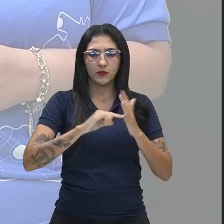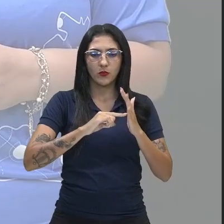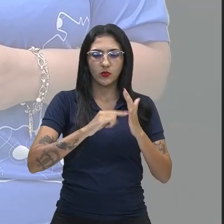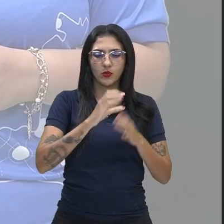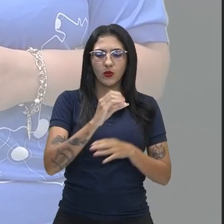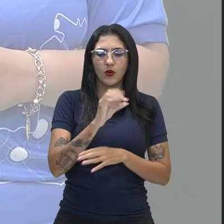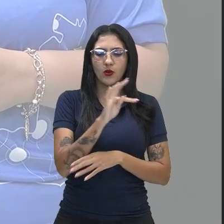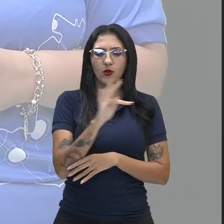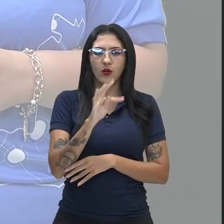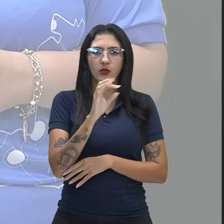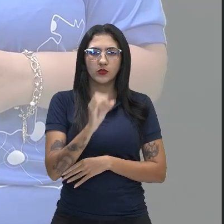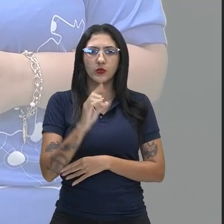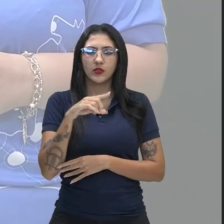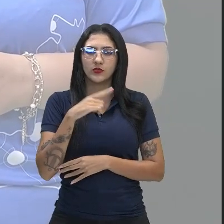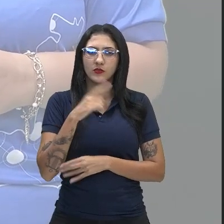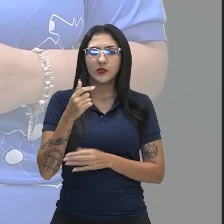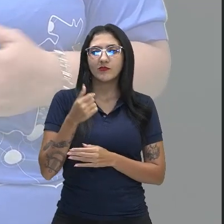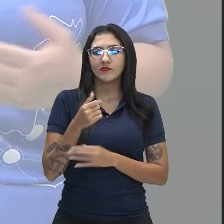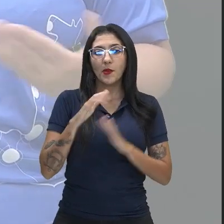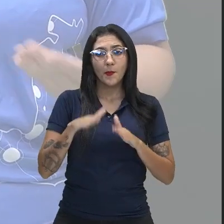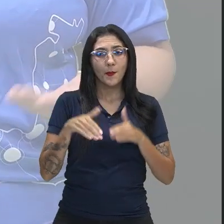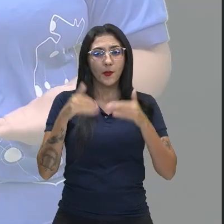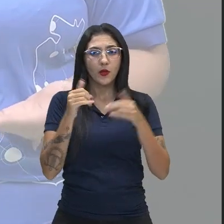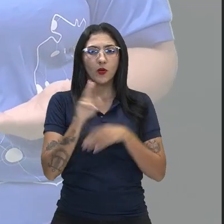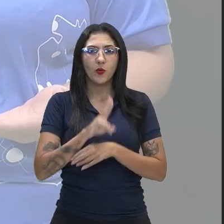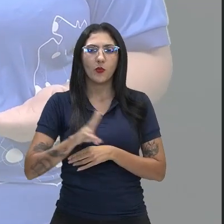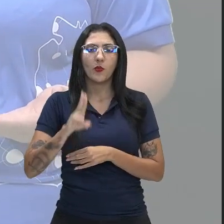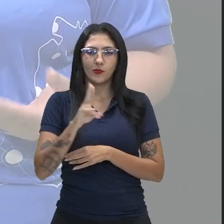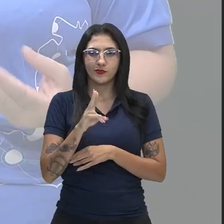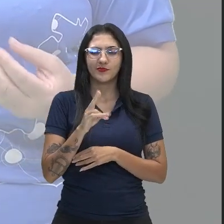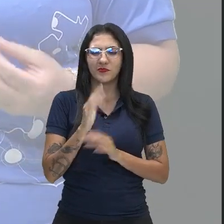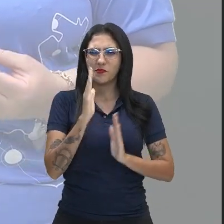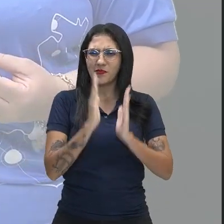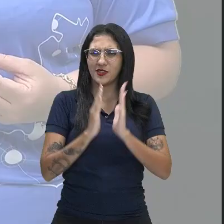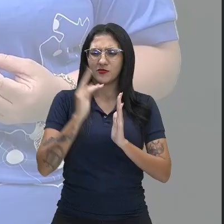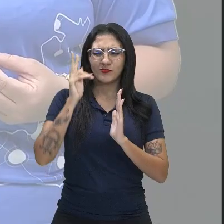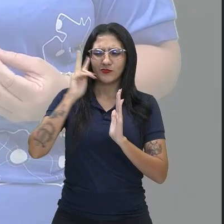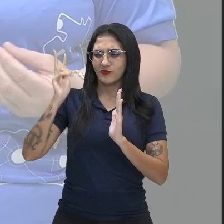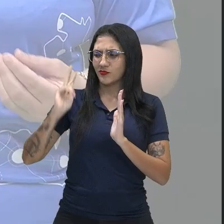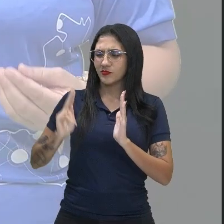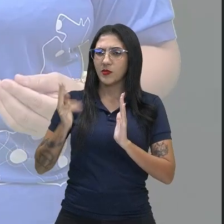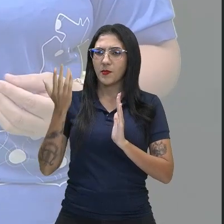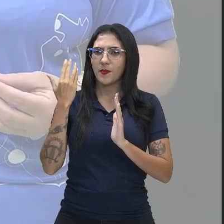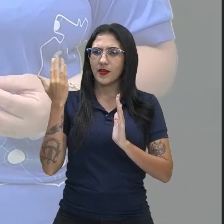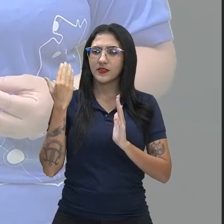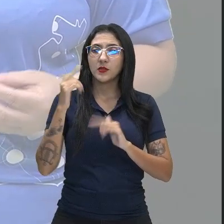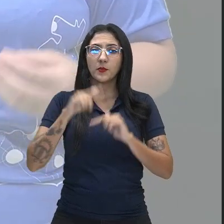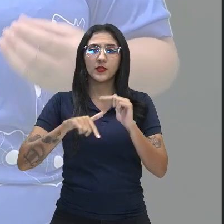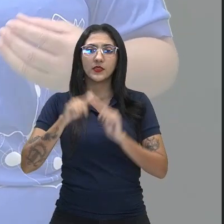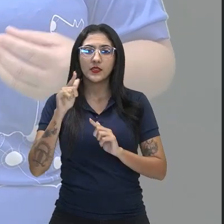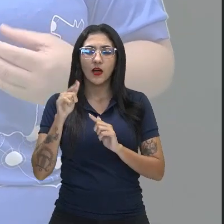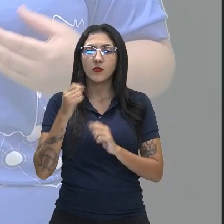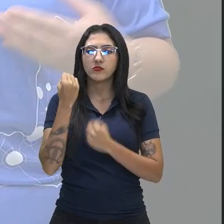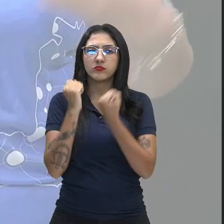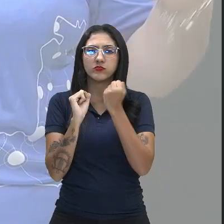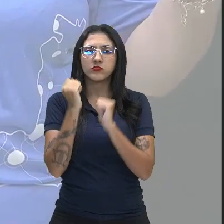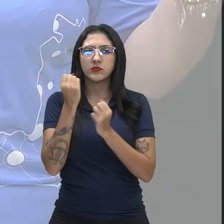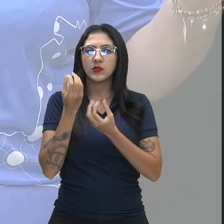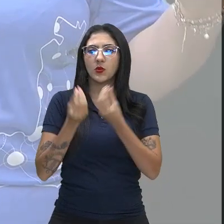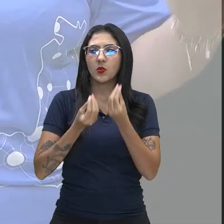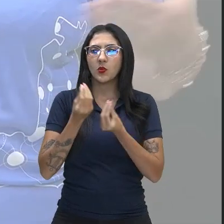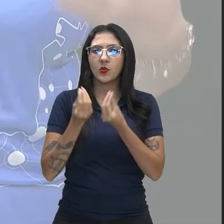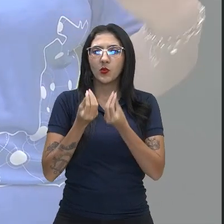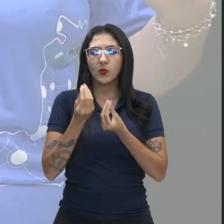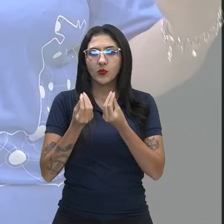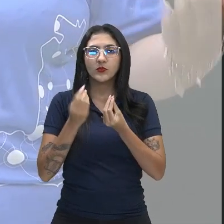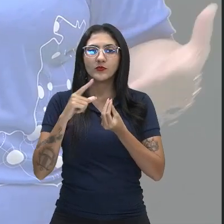alternativa prática às máquinas a vapor. Até aquele momento histórico, as máquinas elas funcionavam a partir de motores